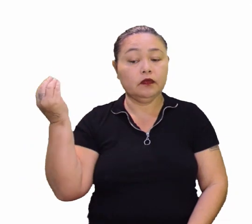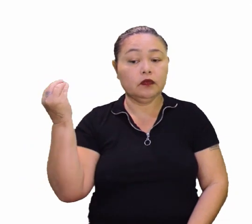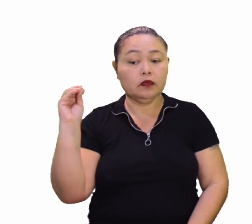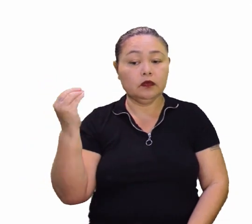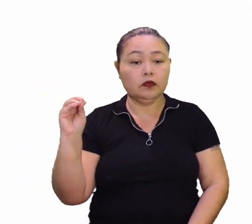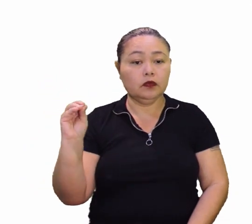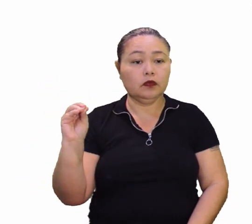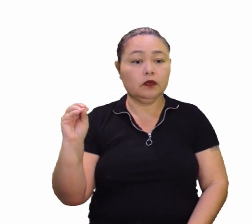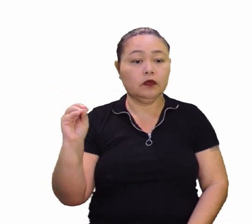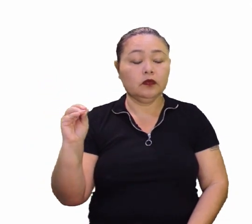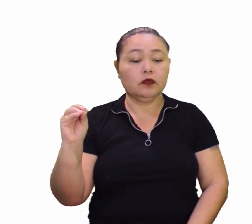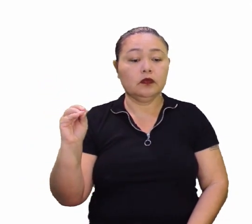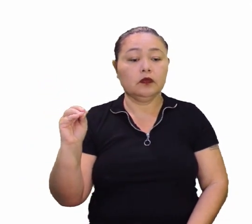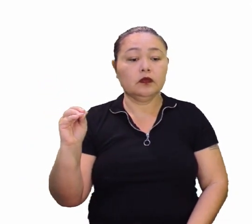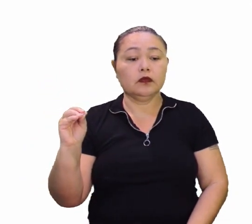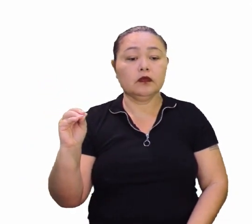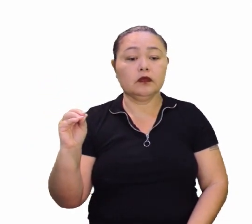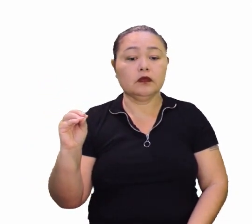entra na questão